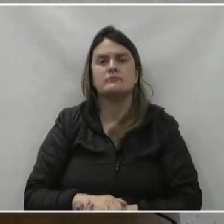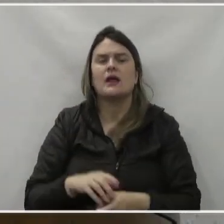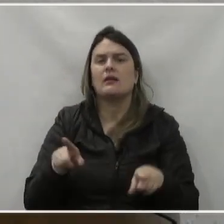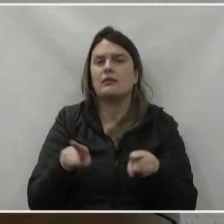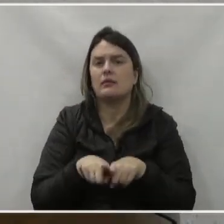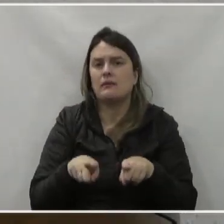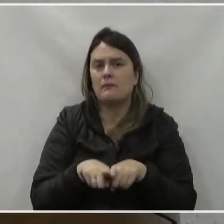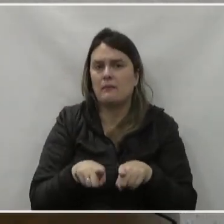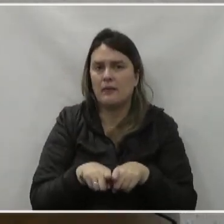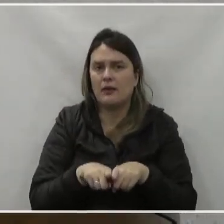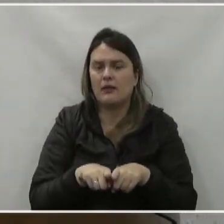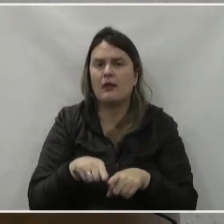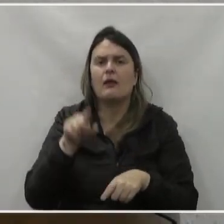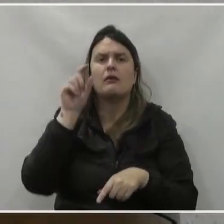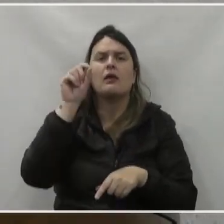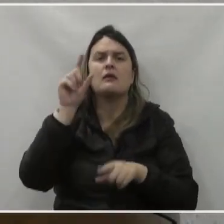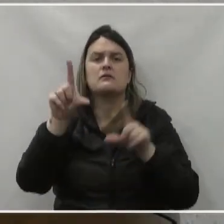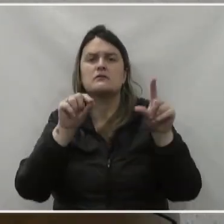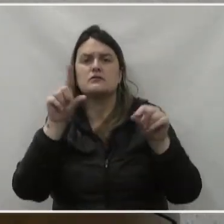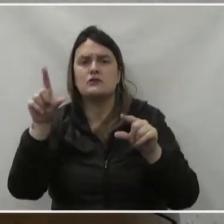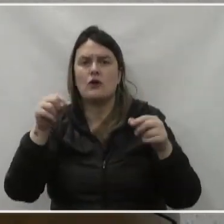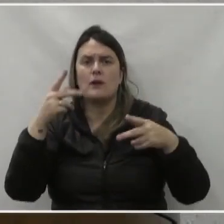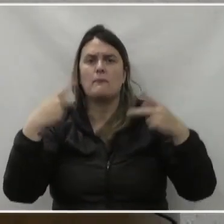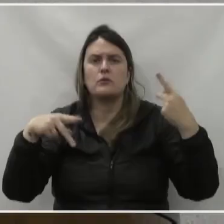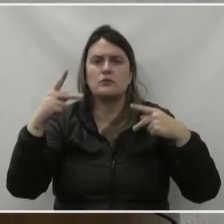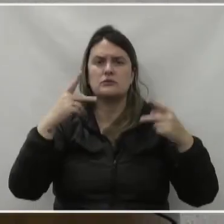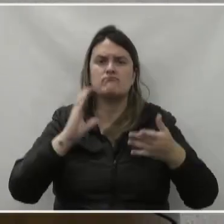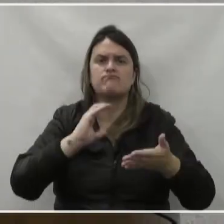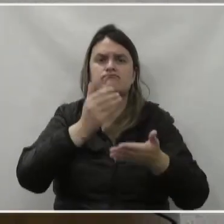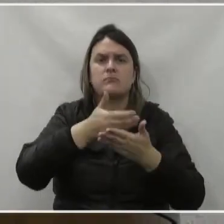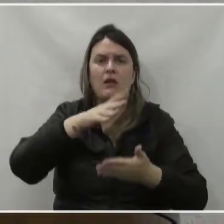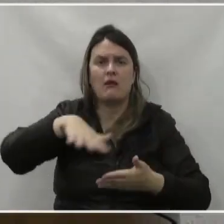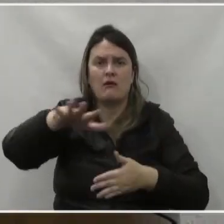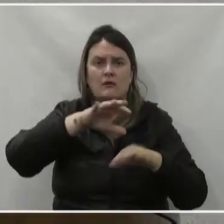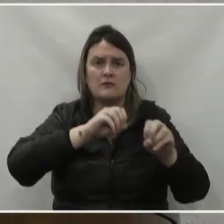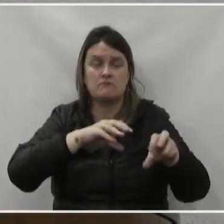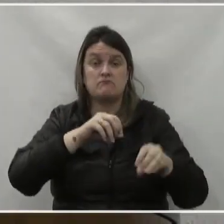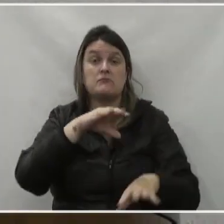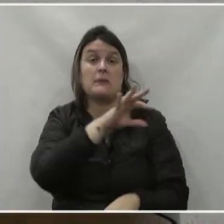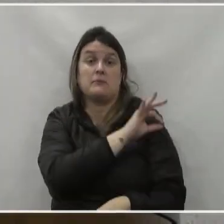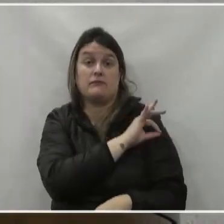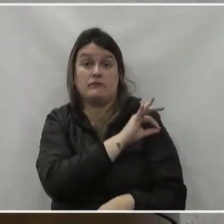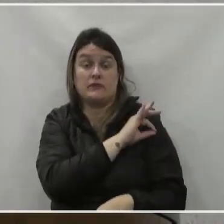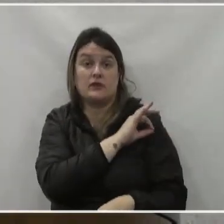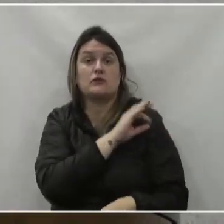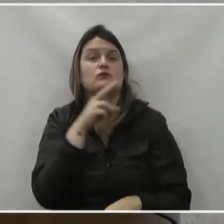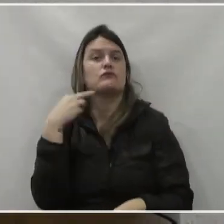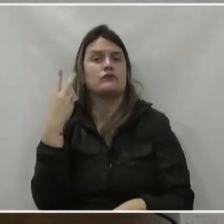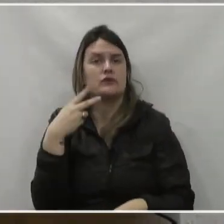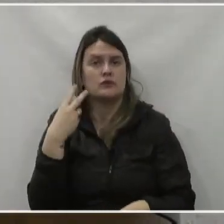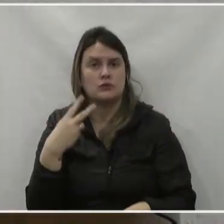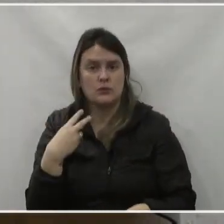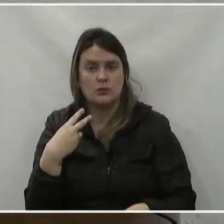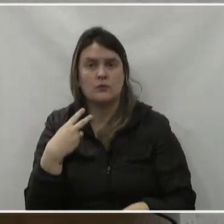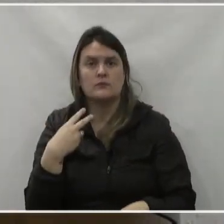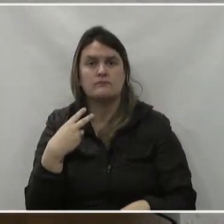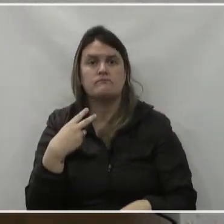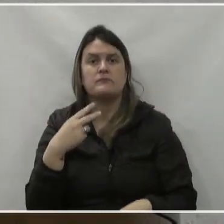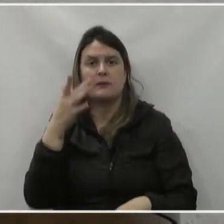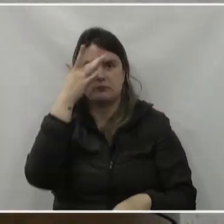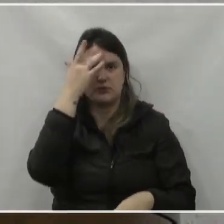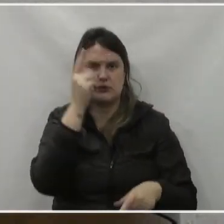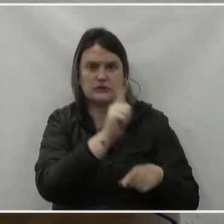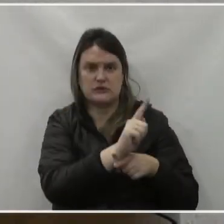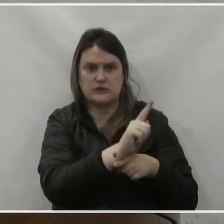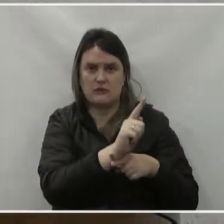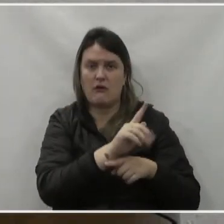Além disso, quem decide políticas e investimentos na educação? Prefeitos, vereadores,